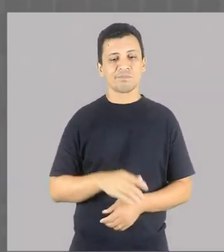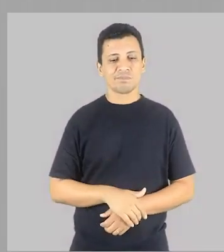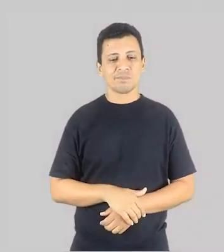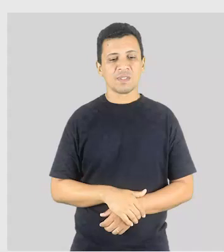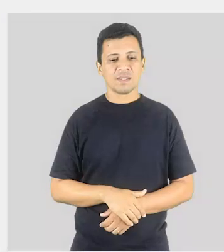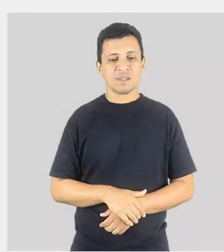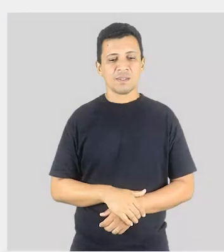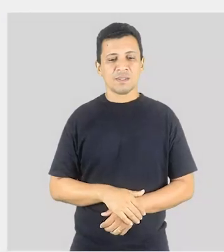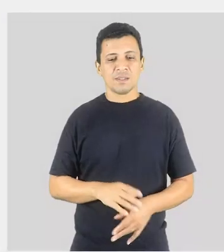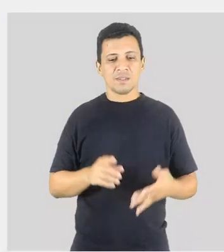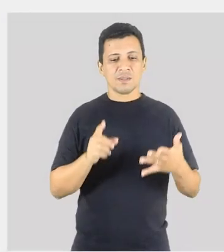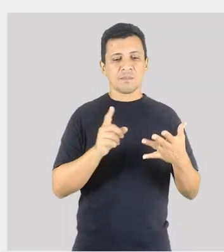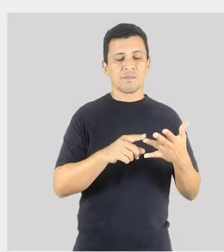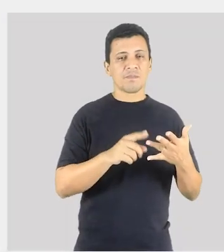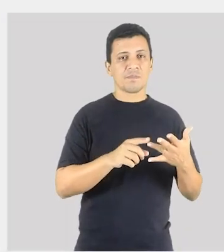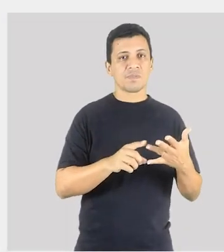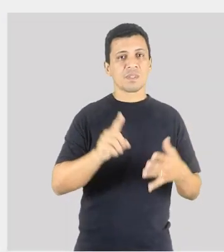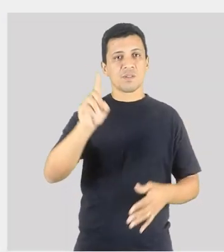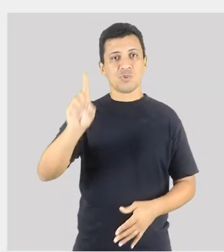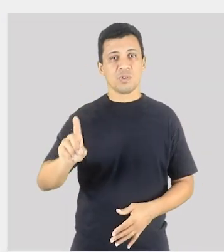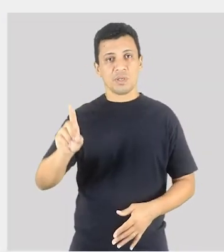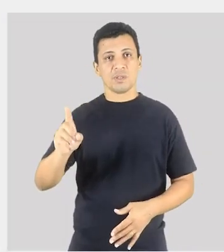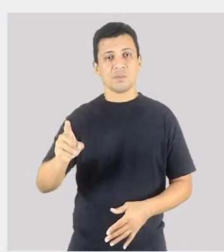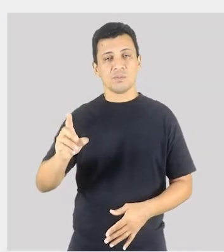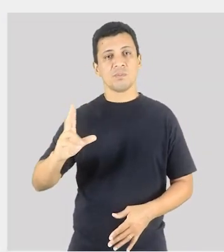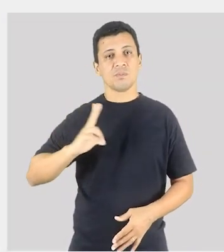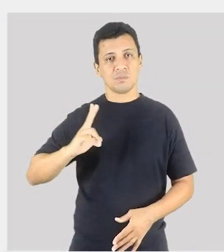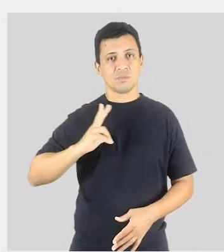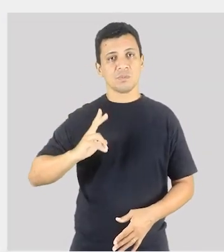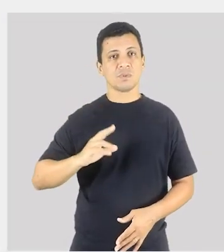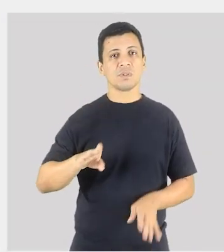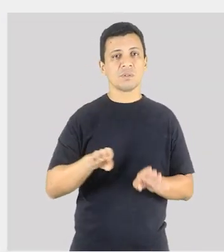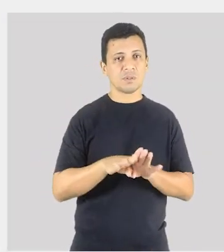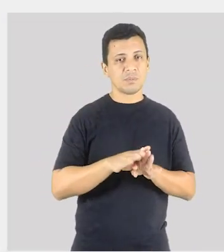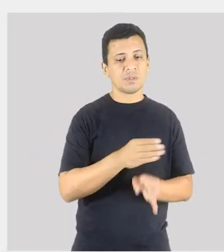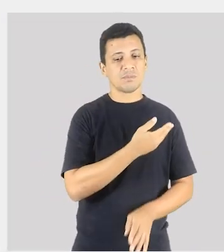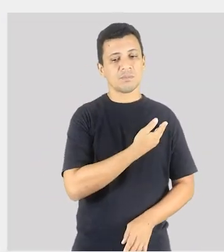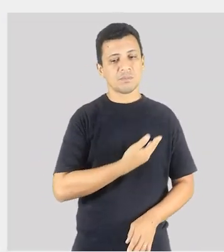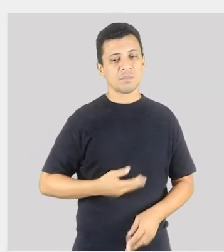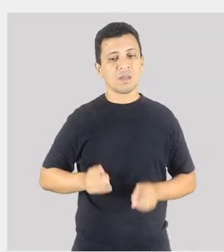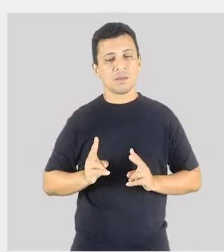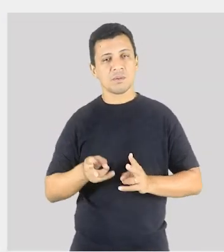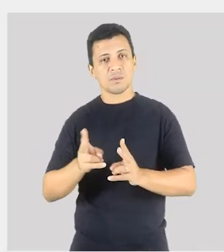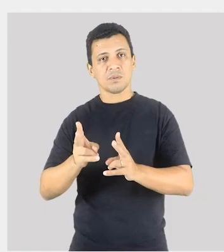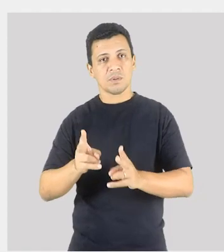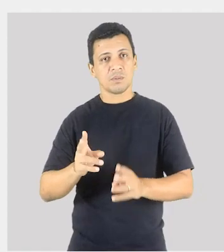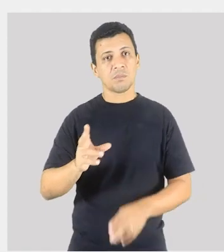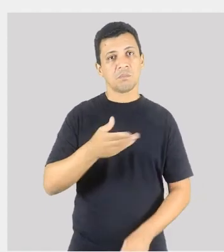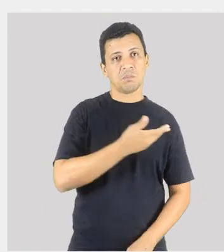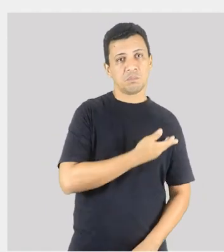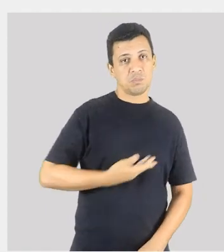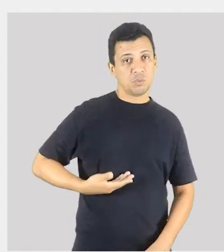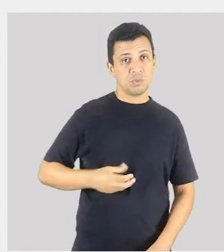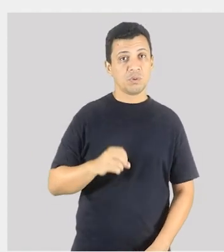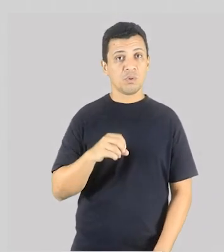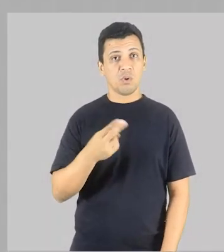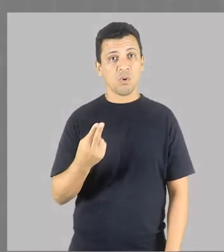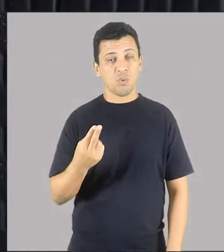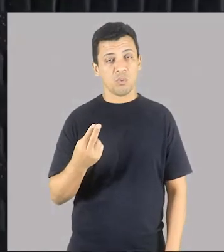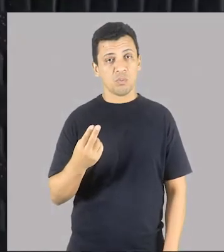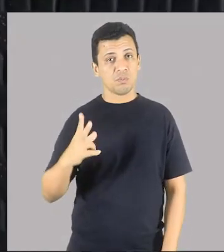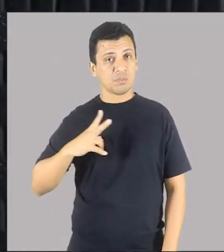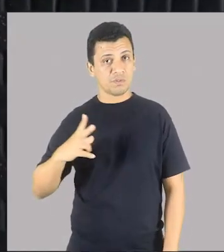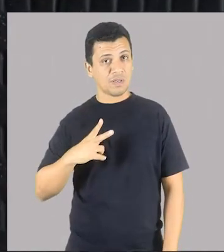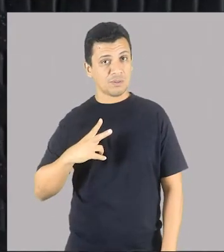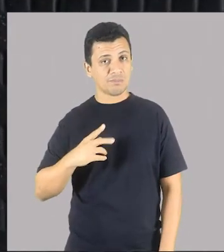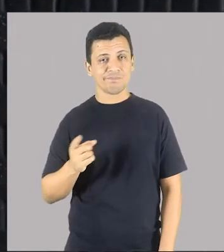certo? Tanto no direito público como no direito privado, mantendo personalidade de direito público ou privado, não. Já